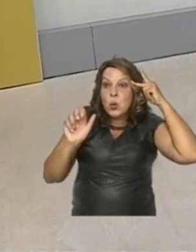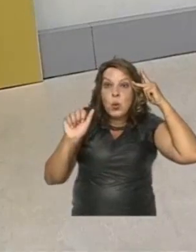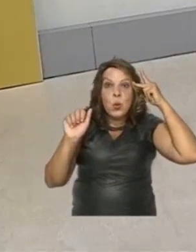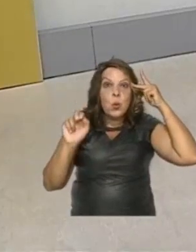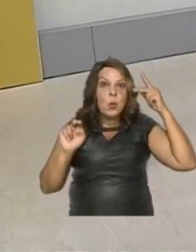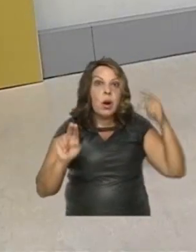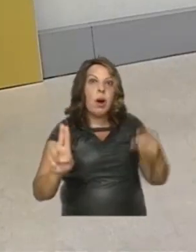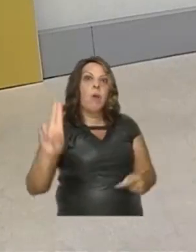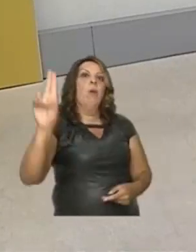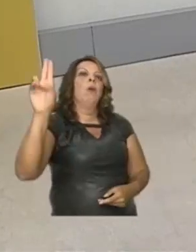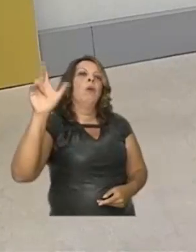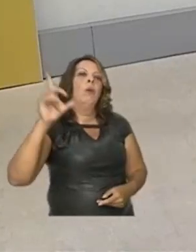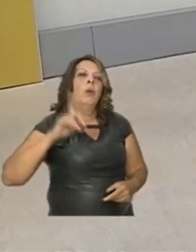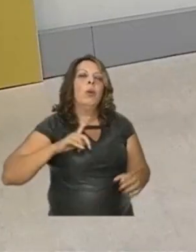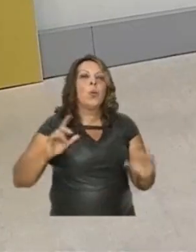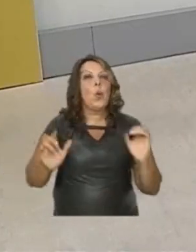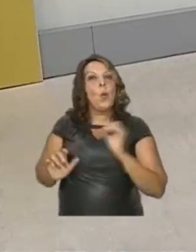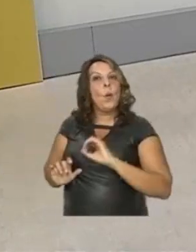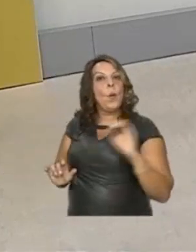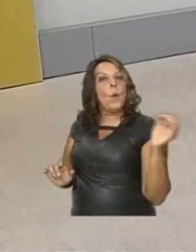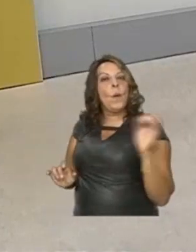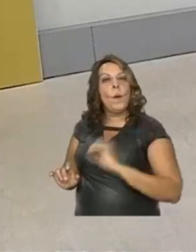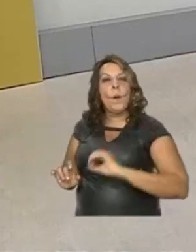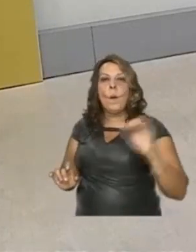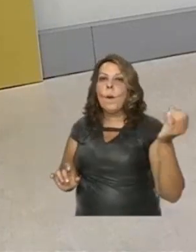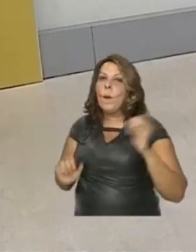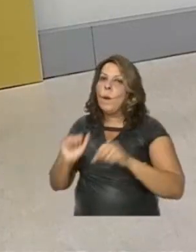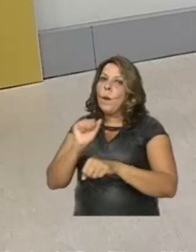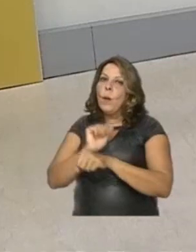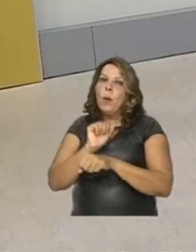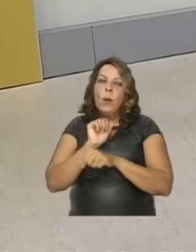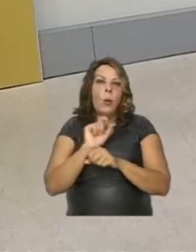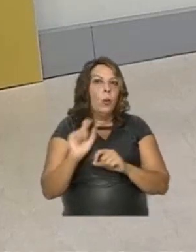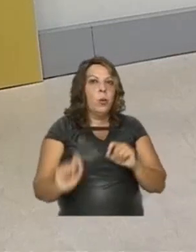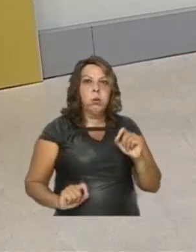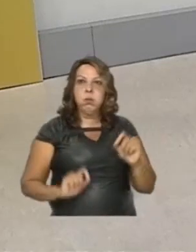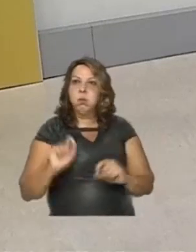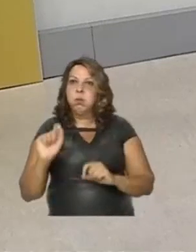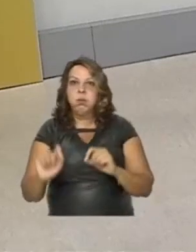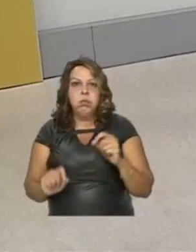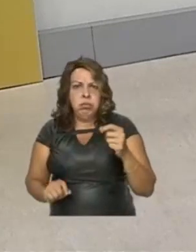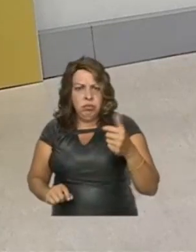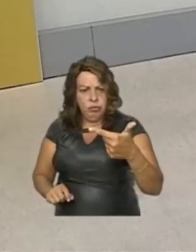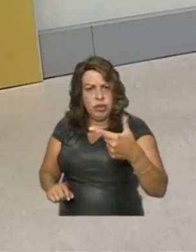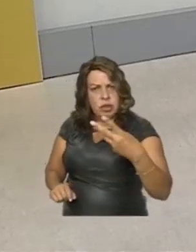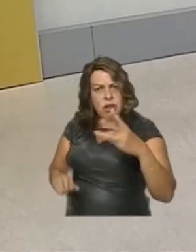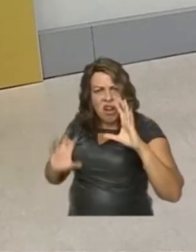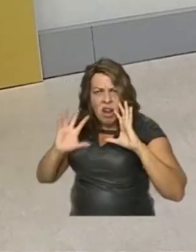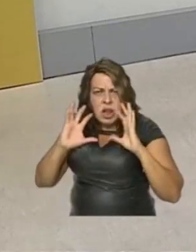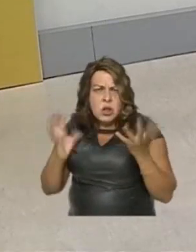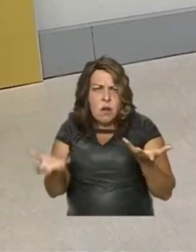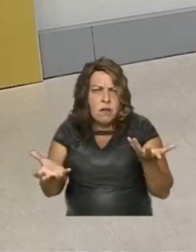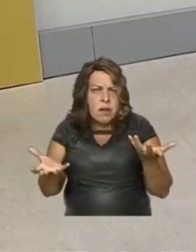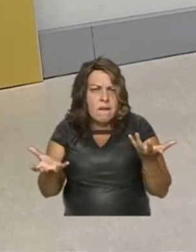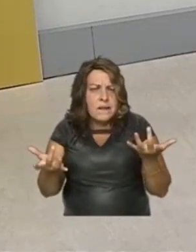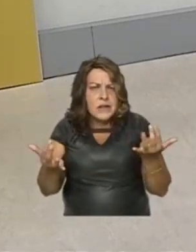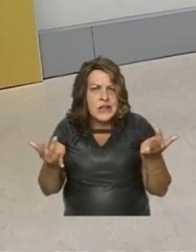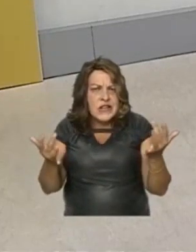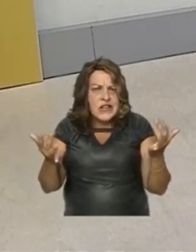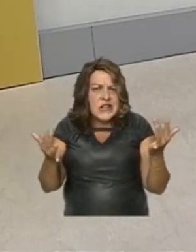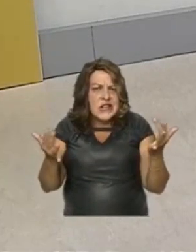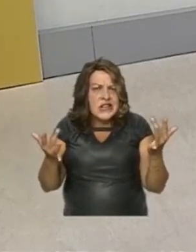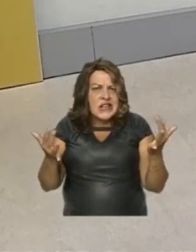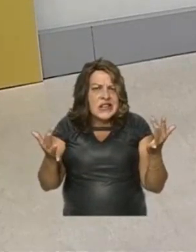já que nada ainda pra... a gente comemorar, vamos aguardar. Isso! E 23, hein? 23!